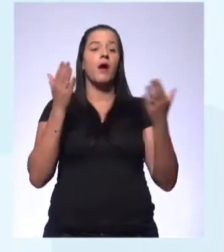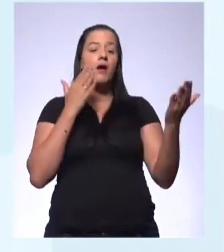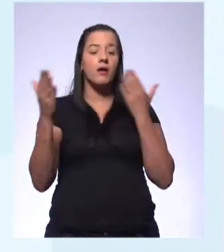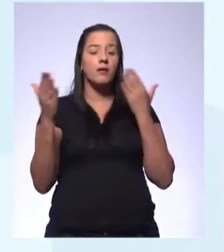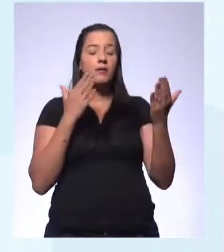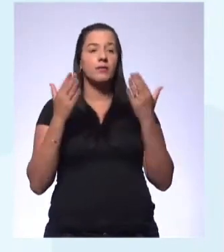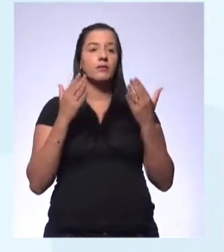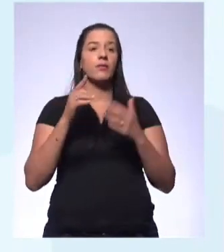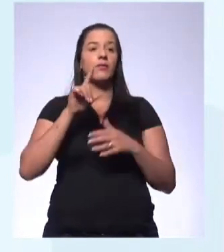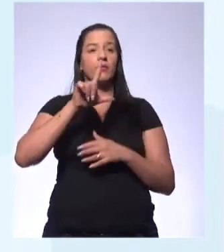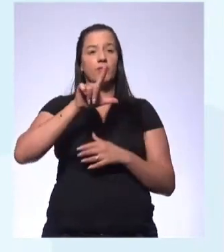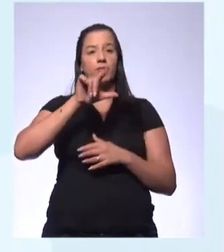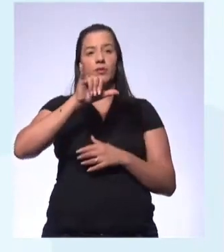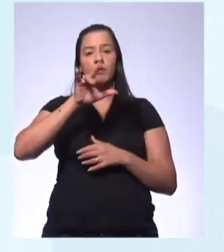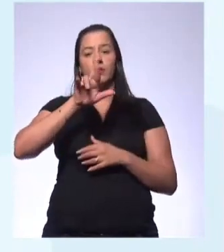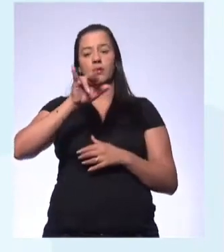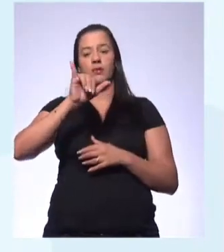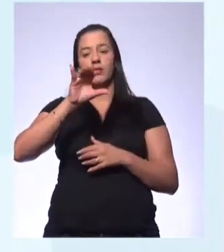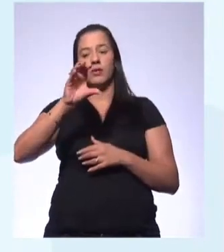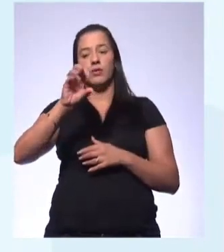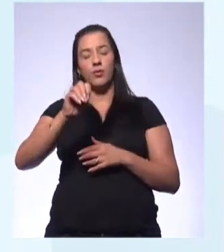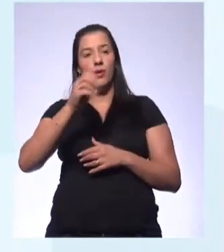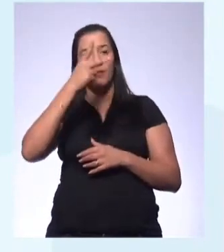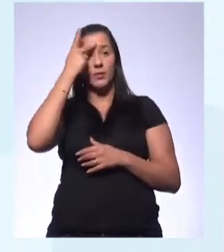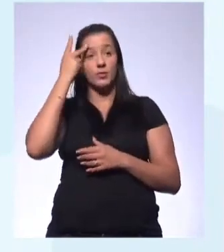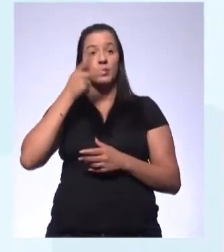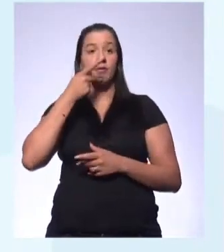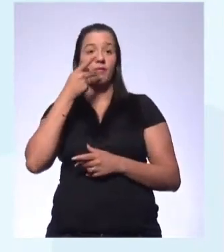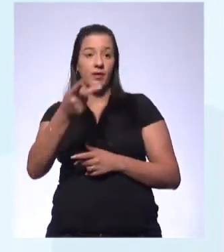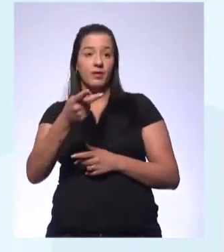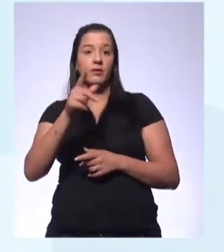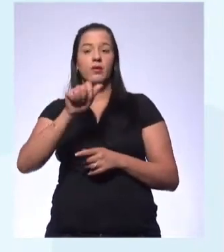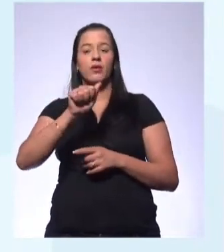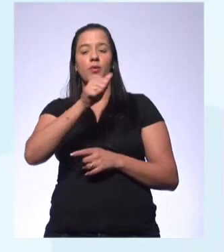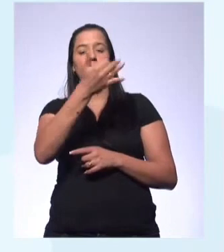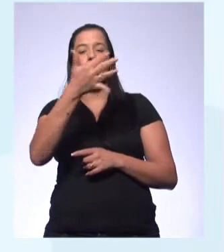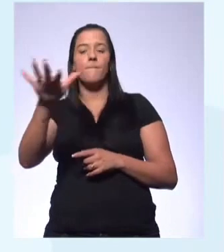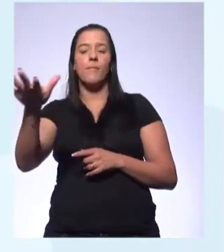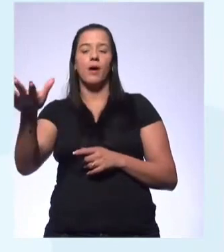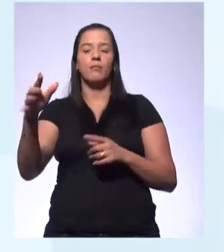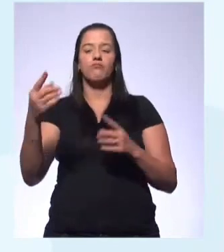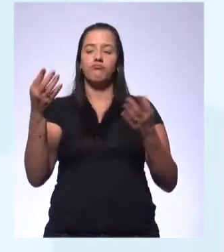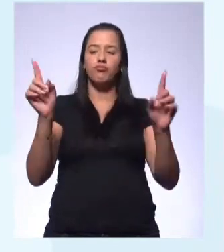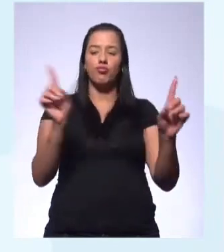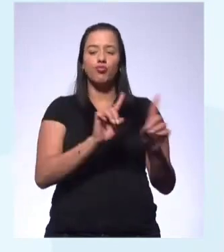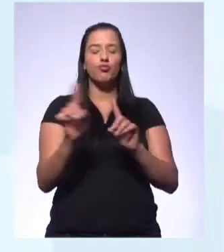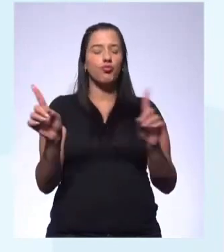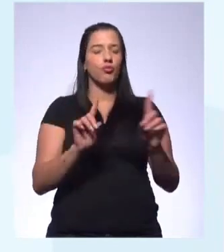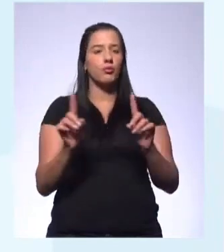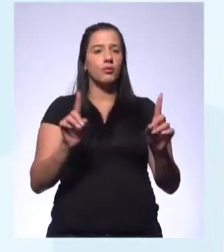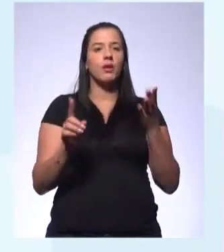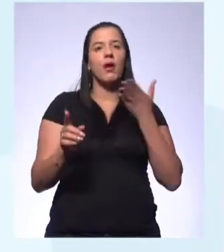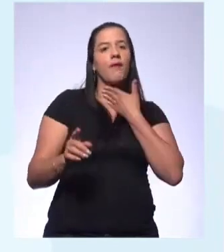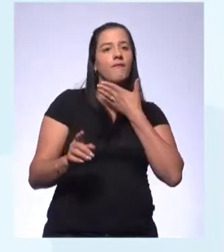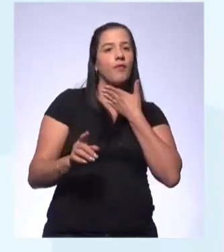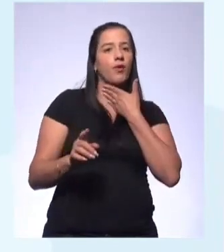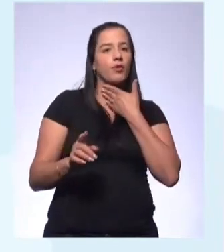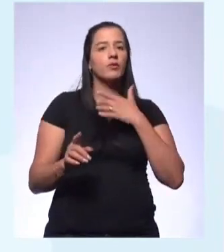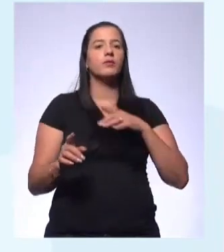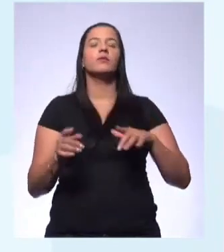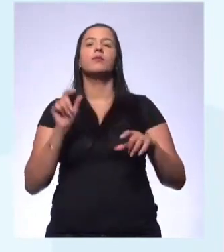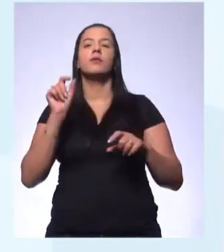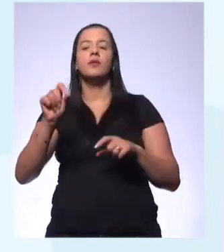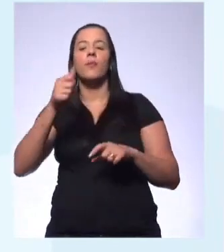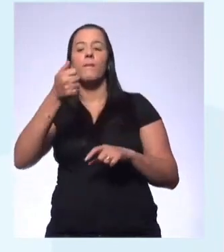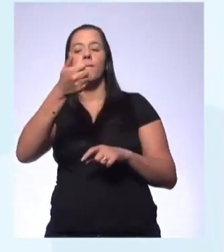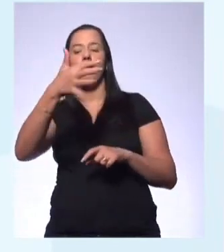o eu lírico, a pessoa que está falando nesse poema, e o mar. Qual a relação entre o eu lírico, a voz que acabou de falar nesse